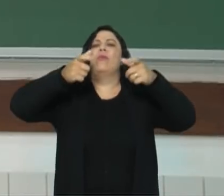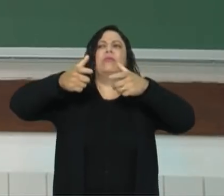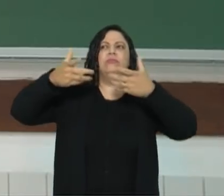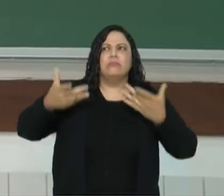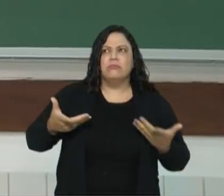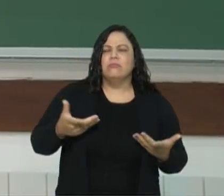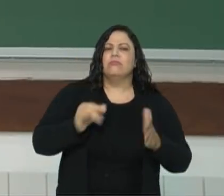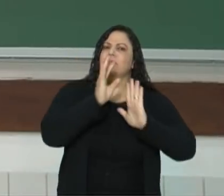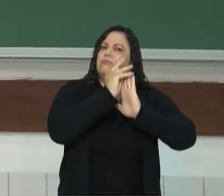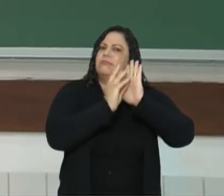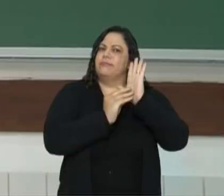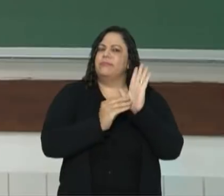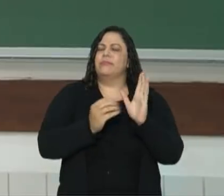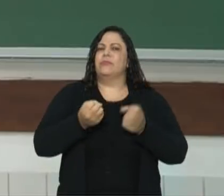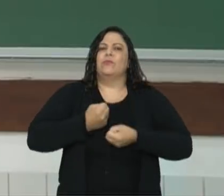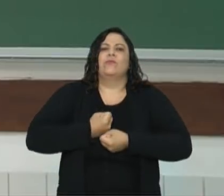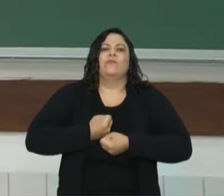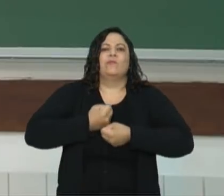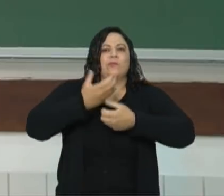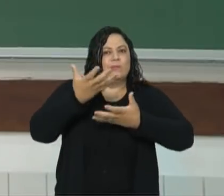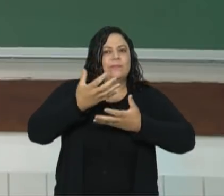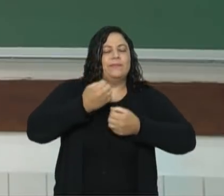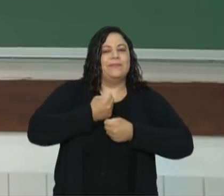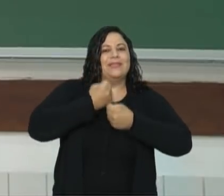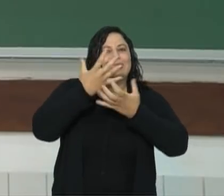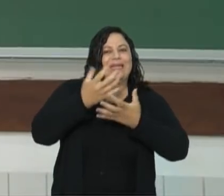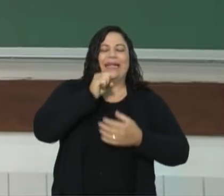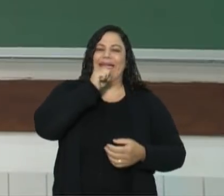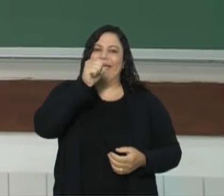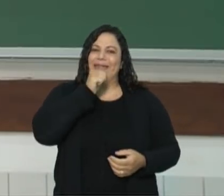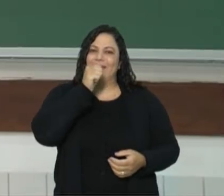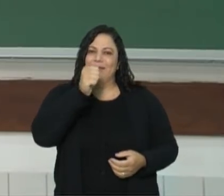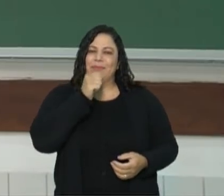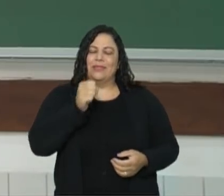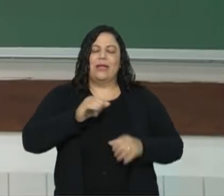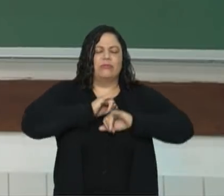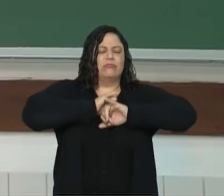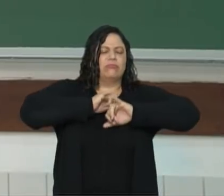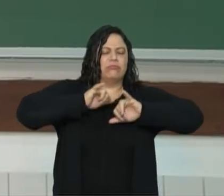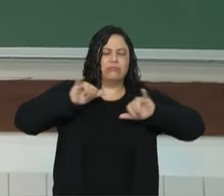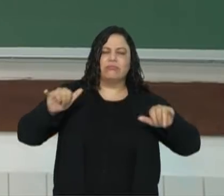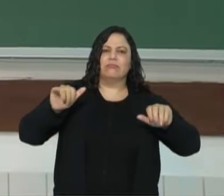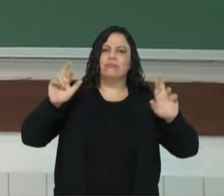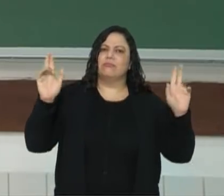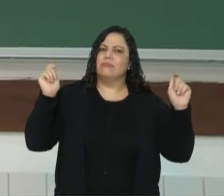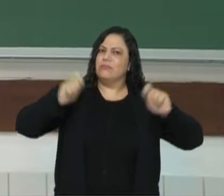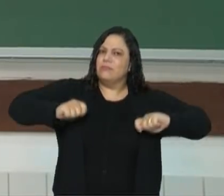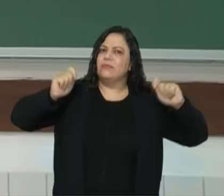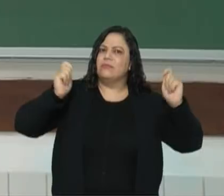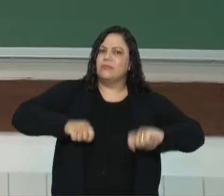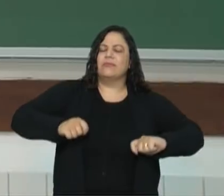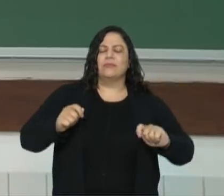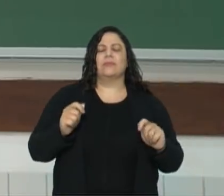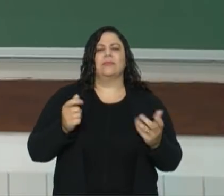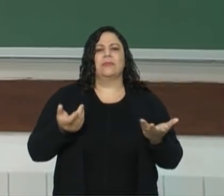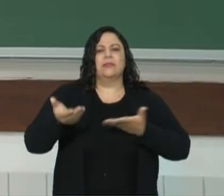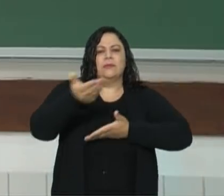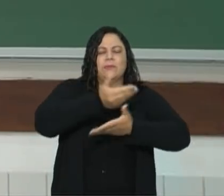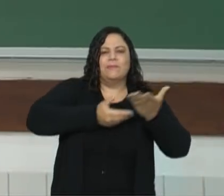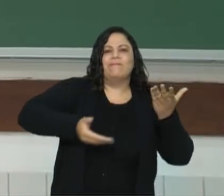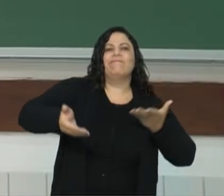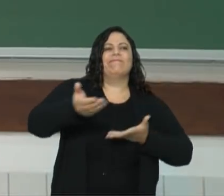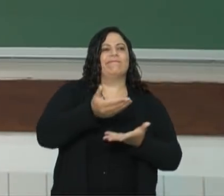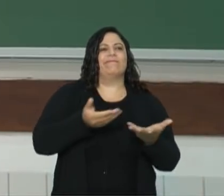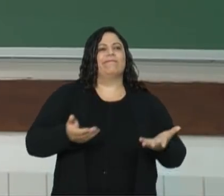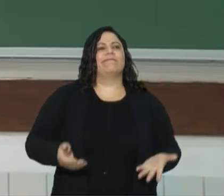a reportagem e a notícia tem aí um grande aí potencial de relato aí de